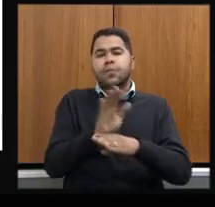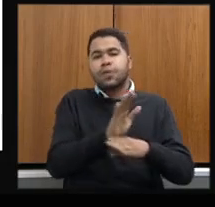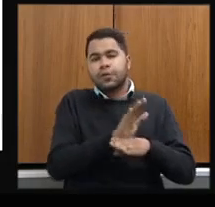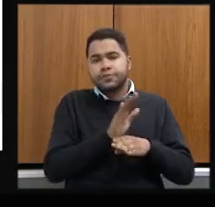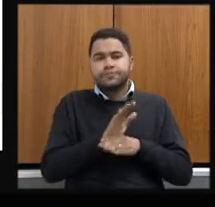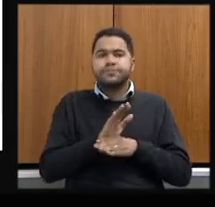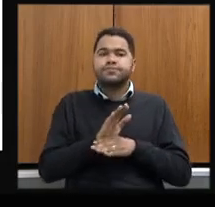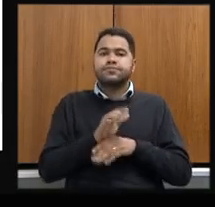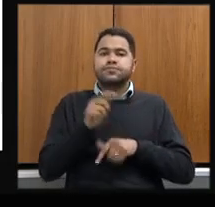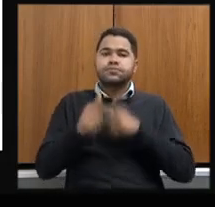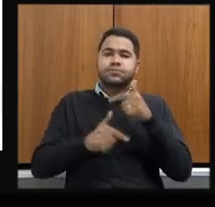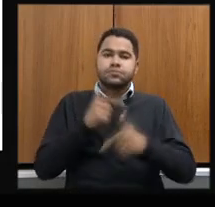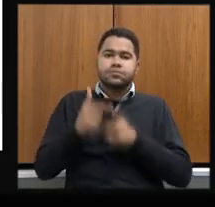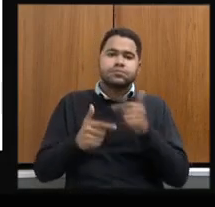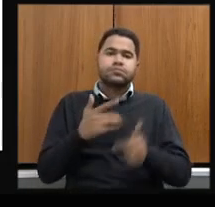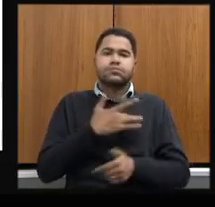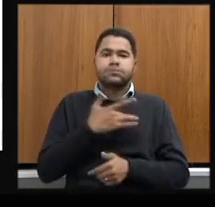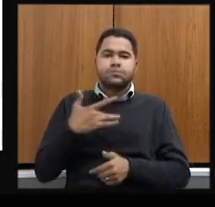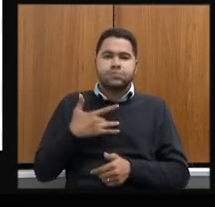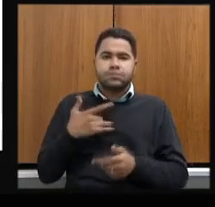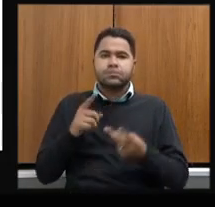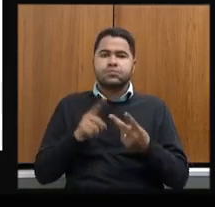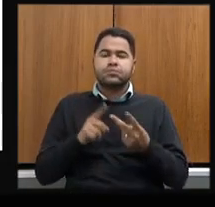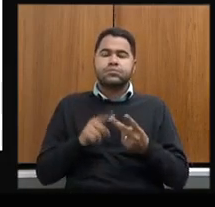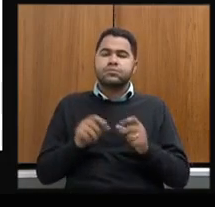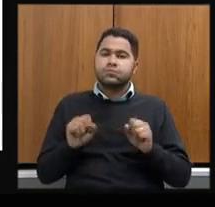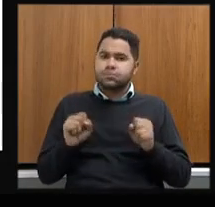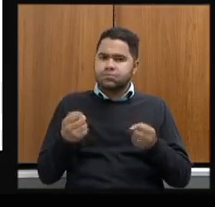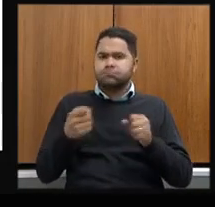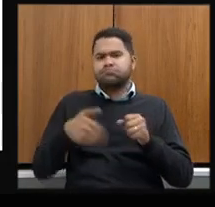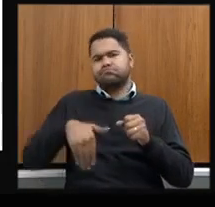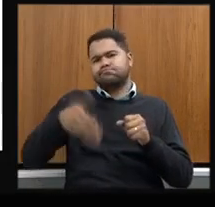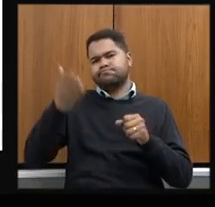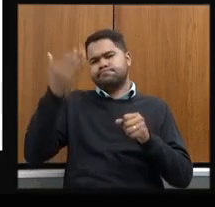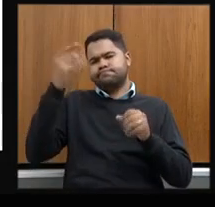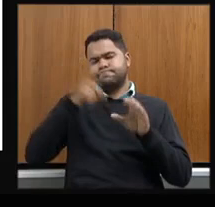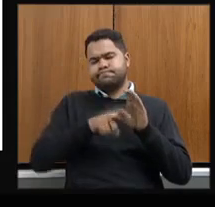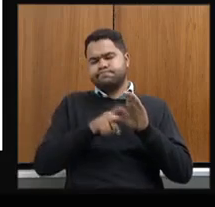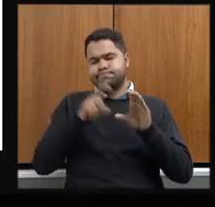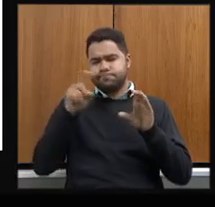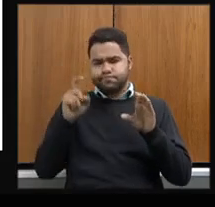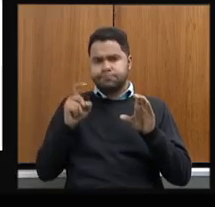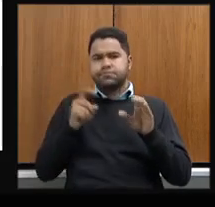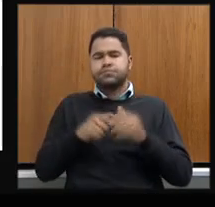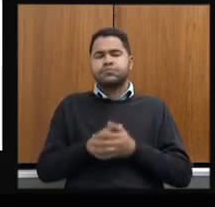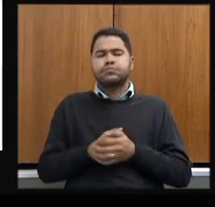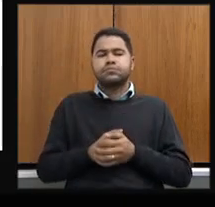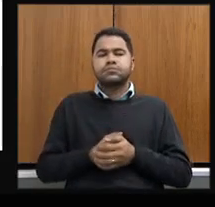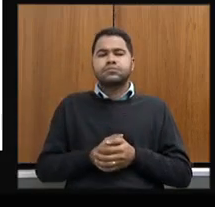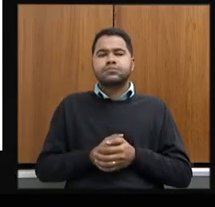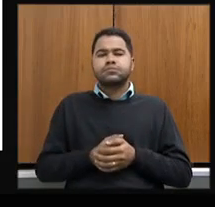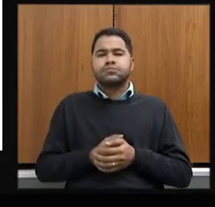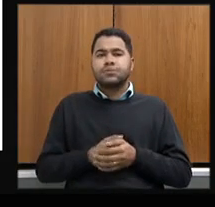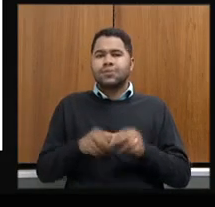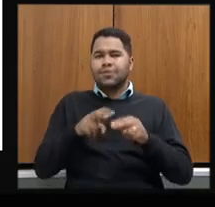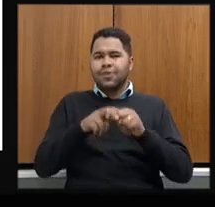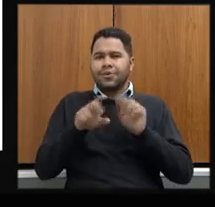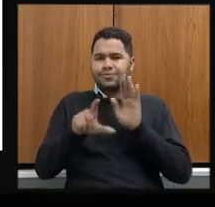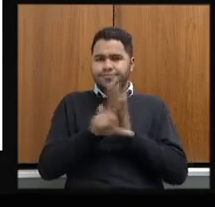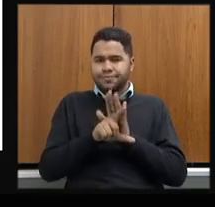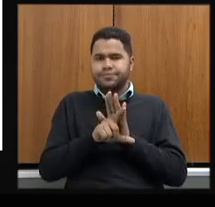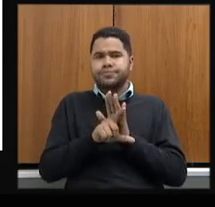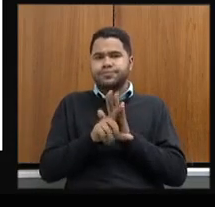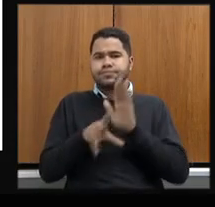servidores da saúde e da segurança que haviam sido suspensos durante a vigência da lei complementar 173 e